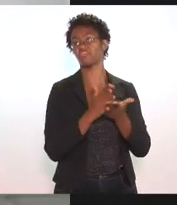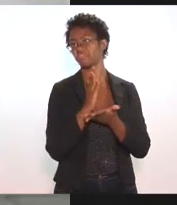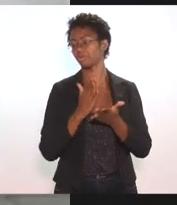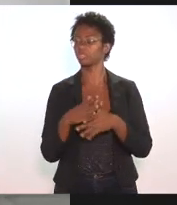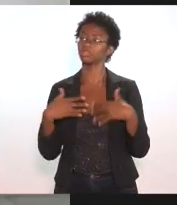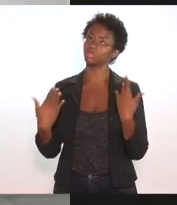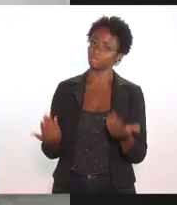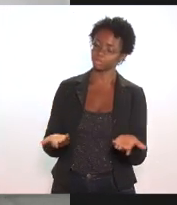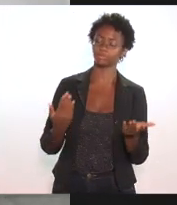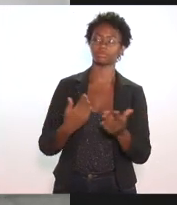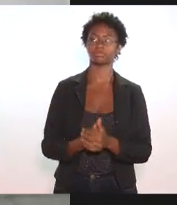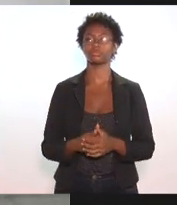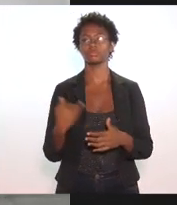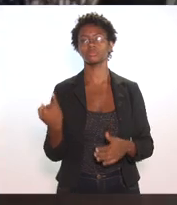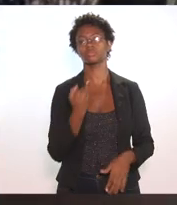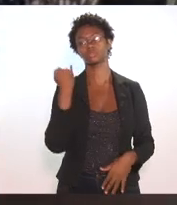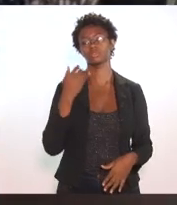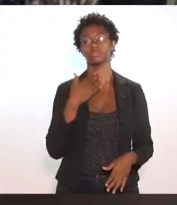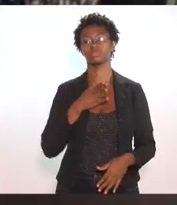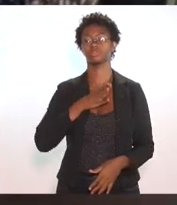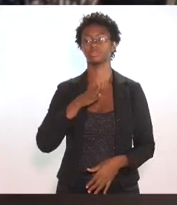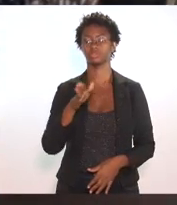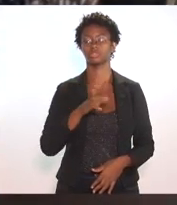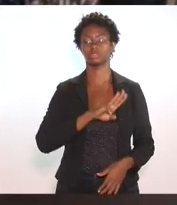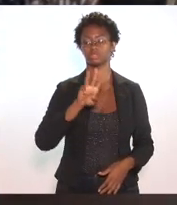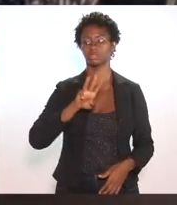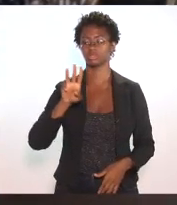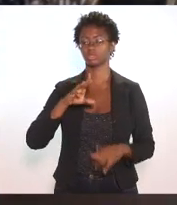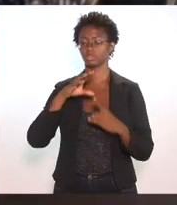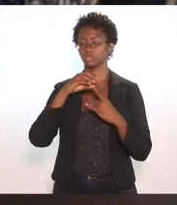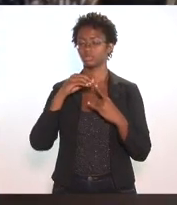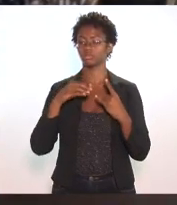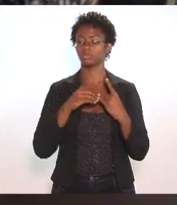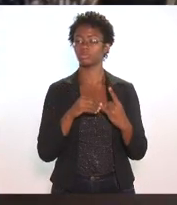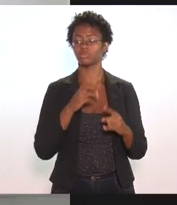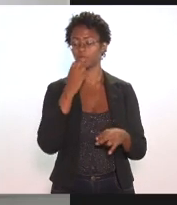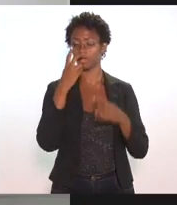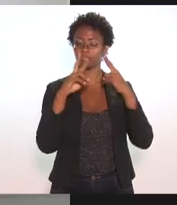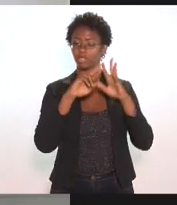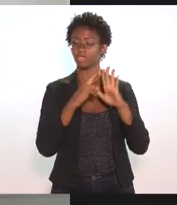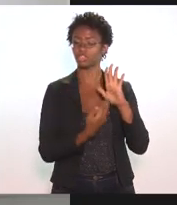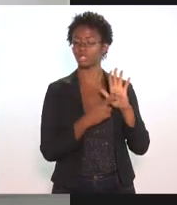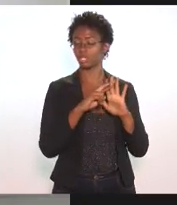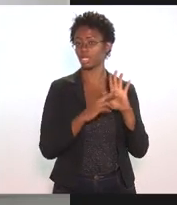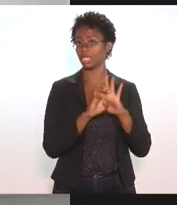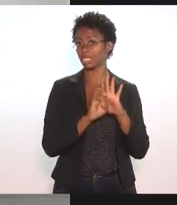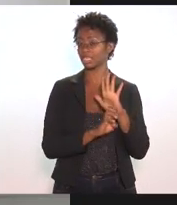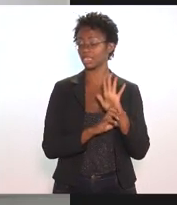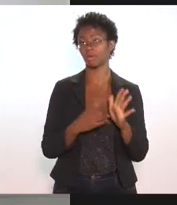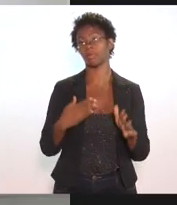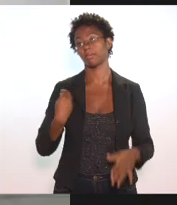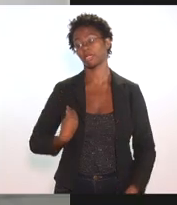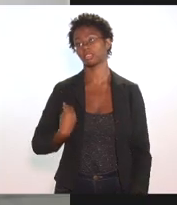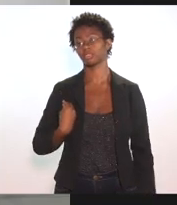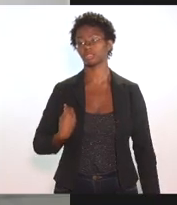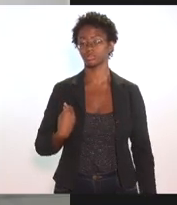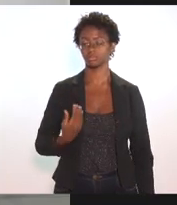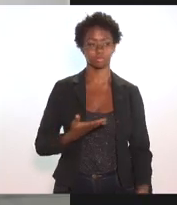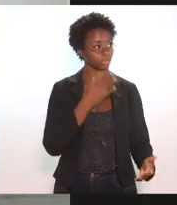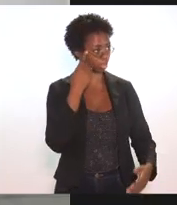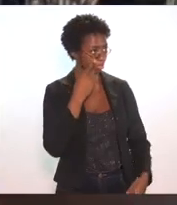importante entrar no site da Fiocruz para ler todas as cláusulas do edital e assim participar. Pois não,